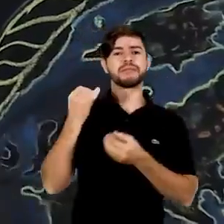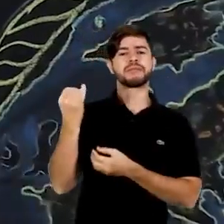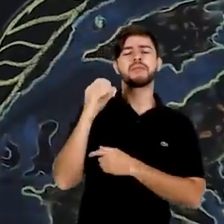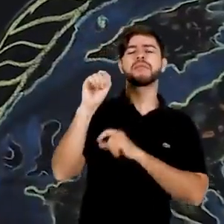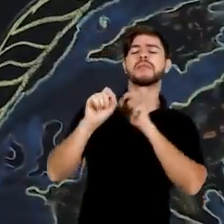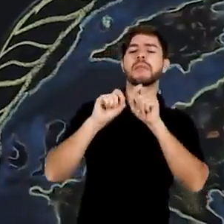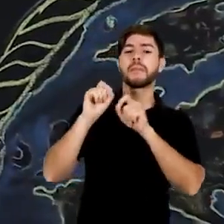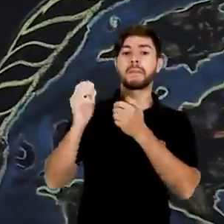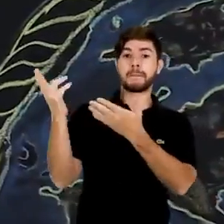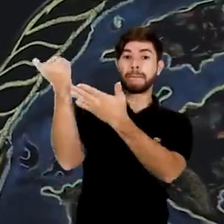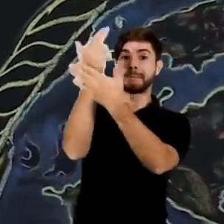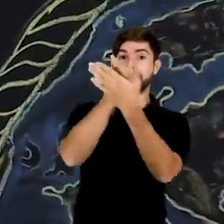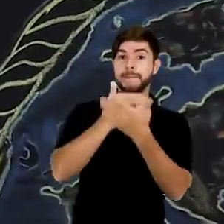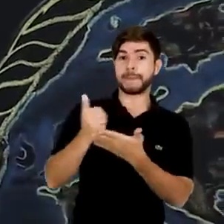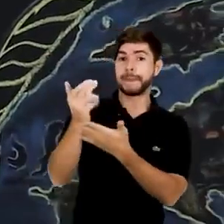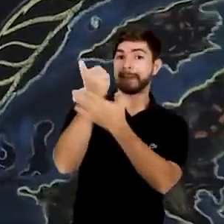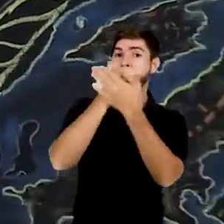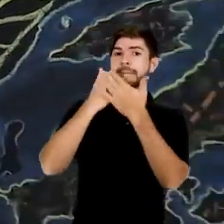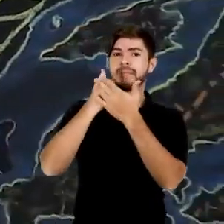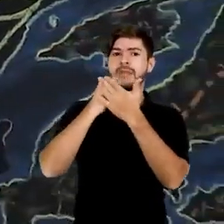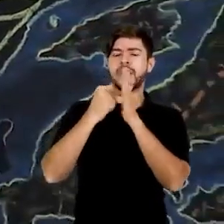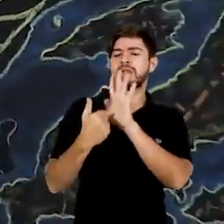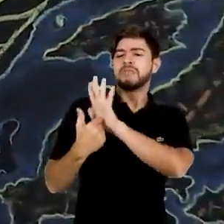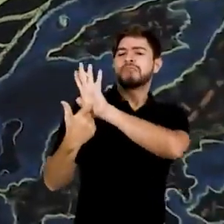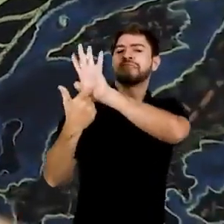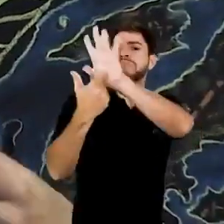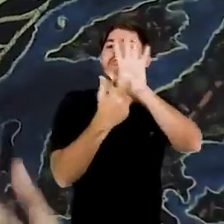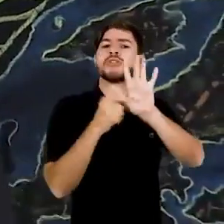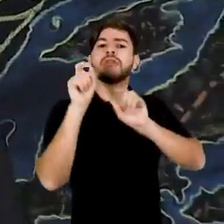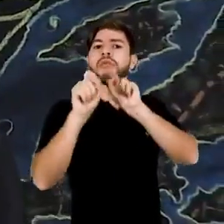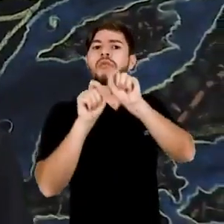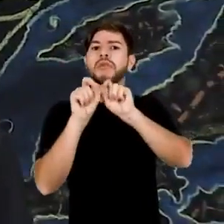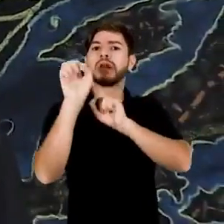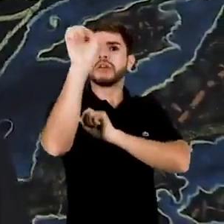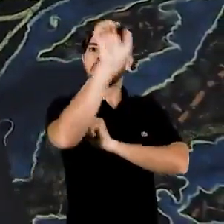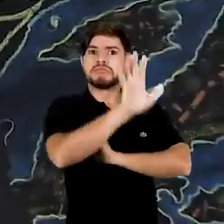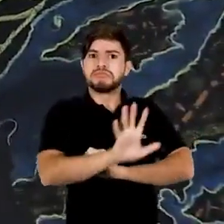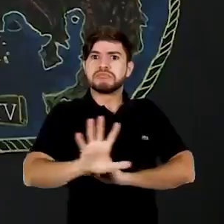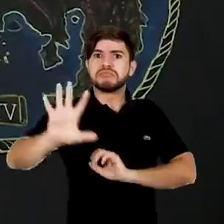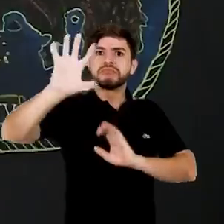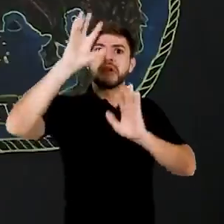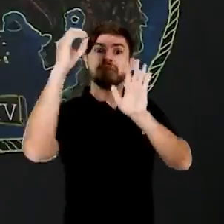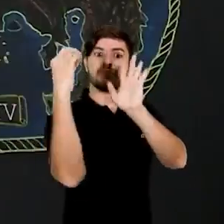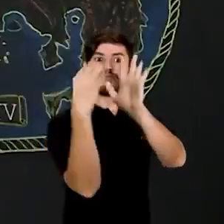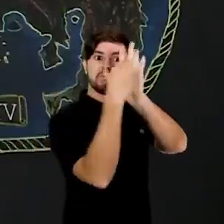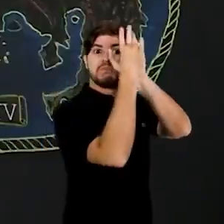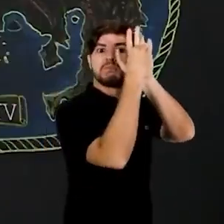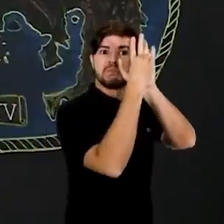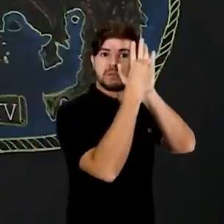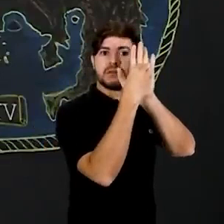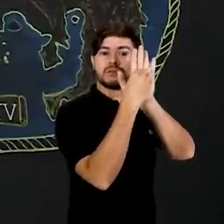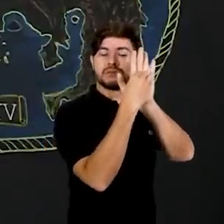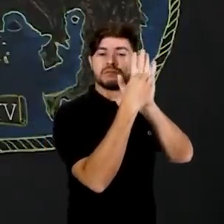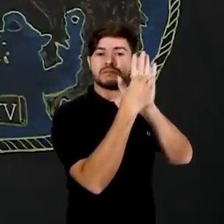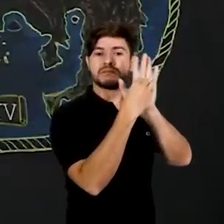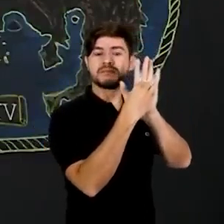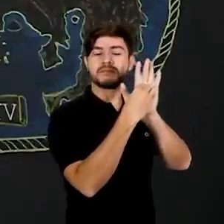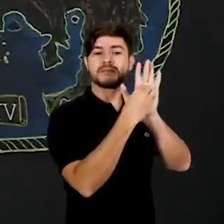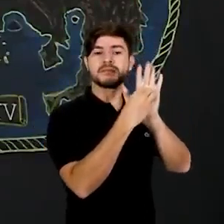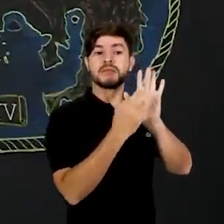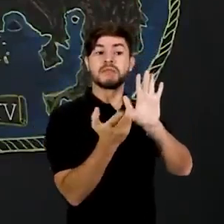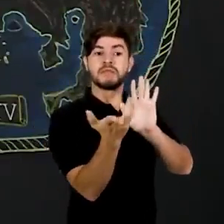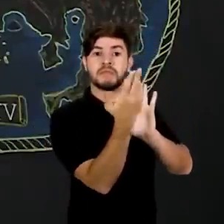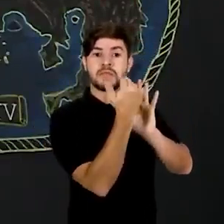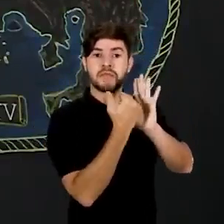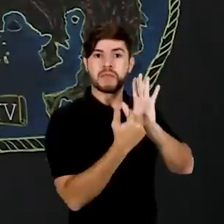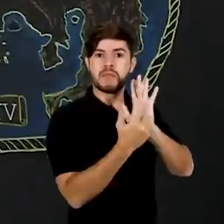projeções cartográficas, elas empregavam um destaque imenso para a Europa. Você já notou que a projeção